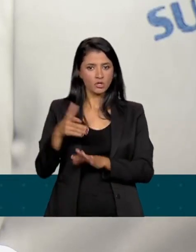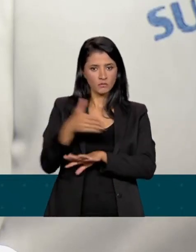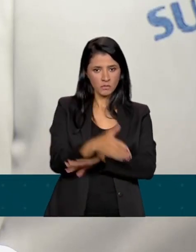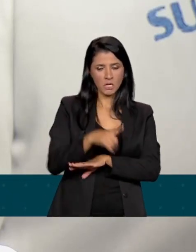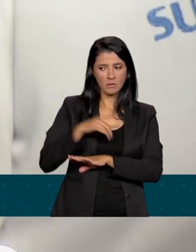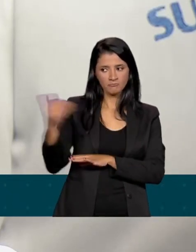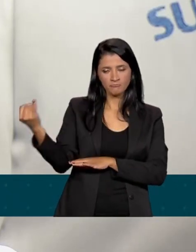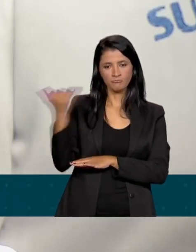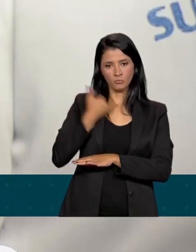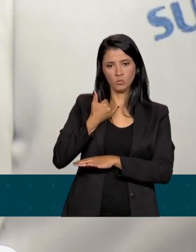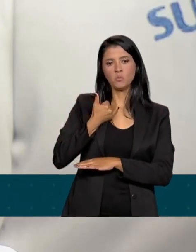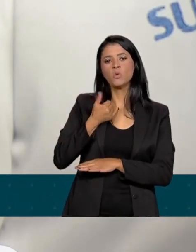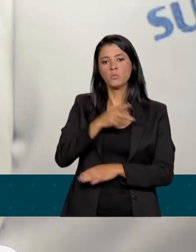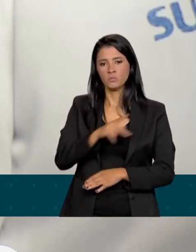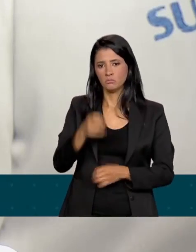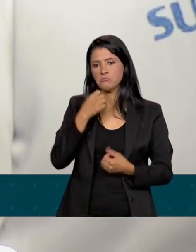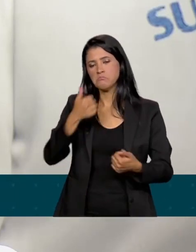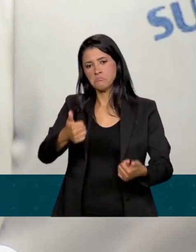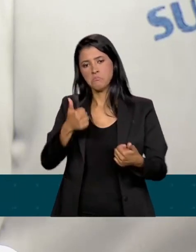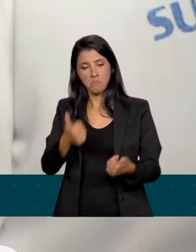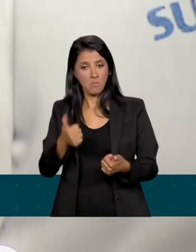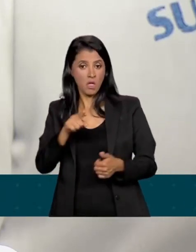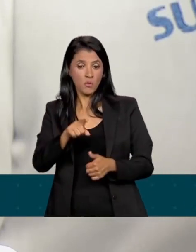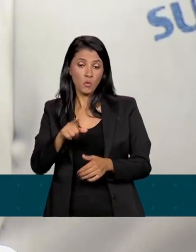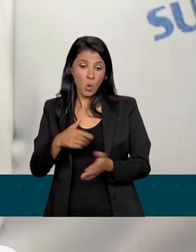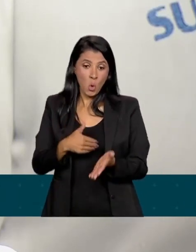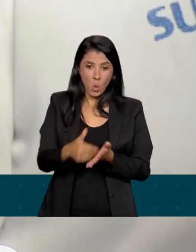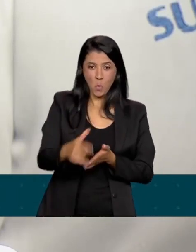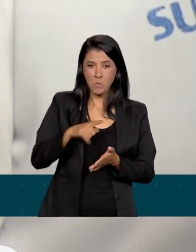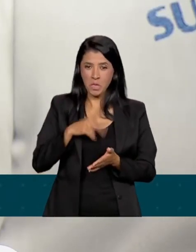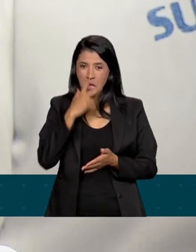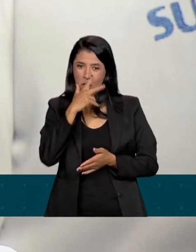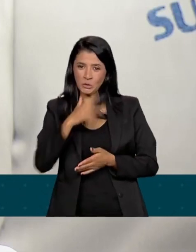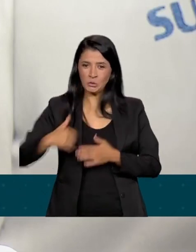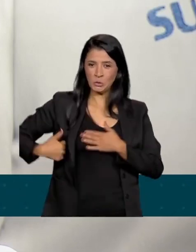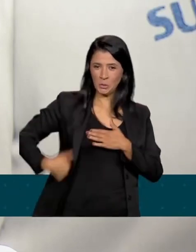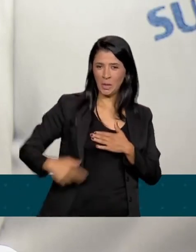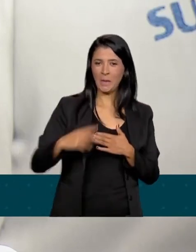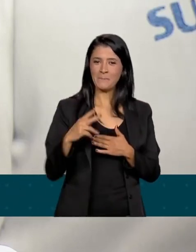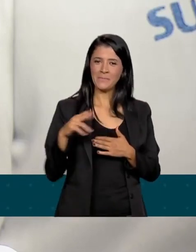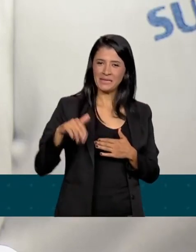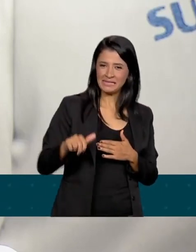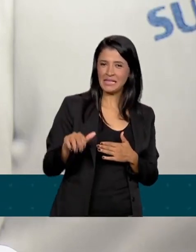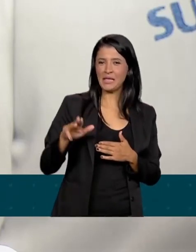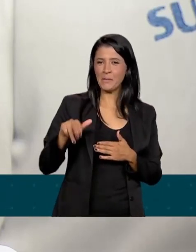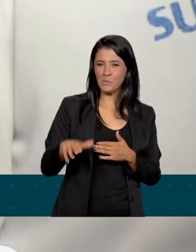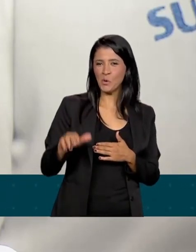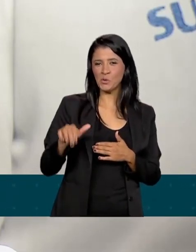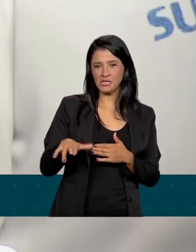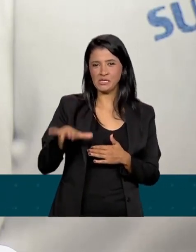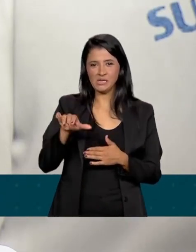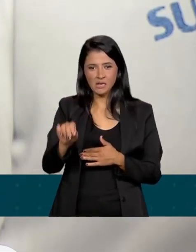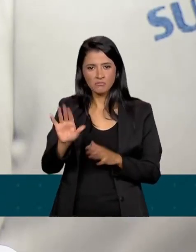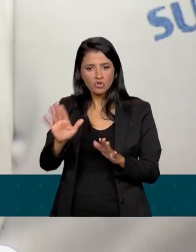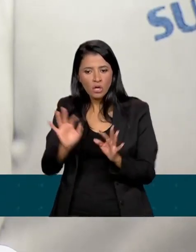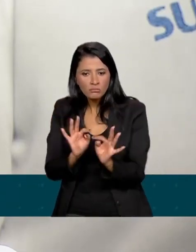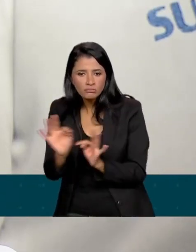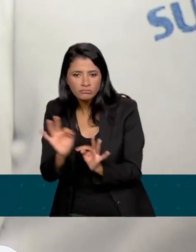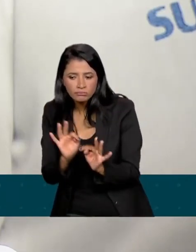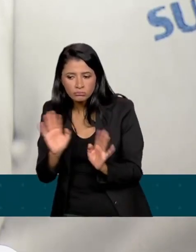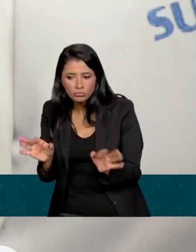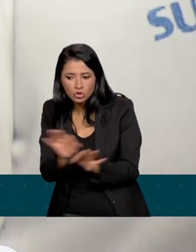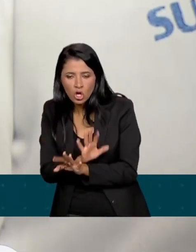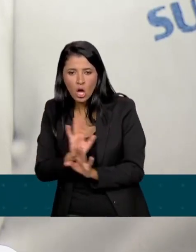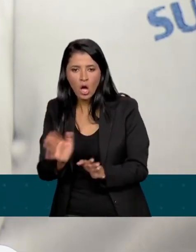cá. Ele está bem, foi um princípio de pneumonia, mas já tratado, e